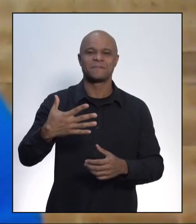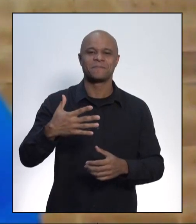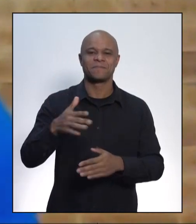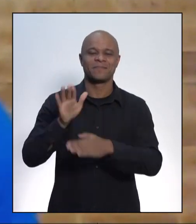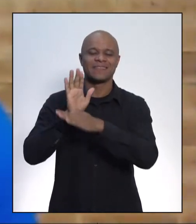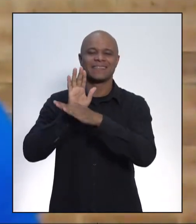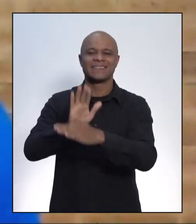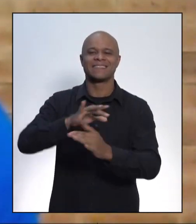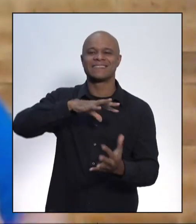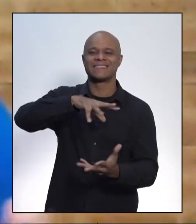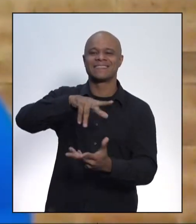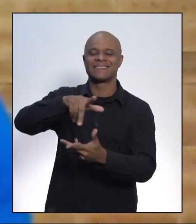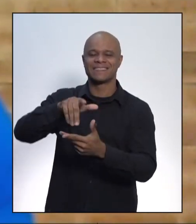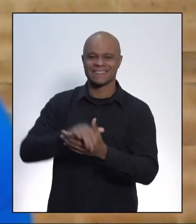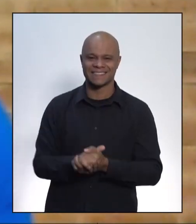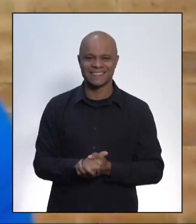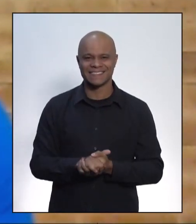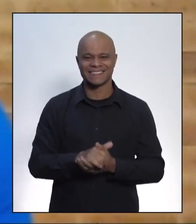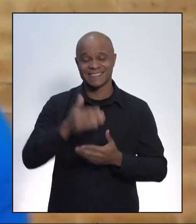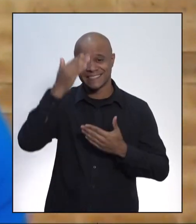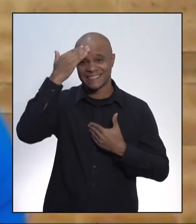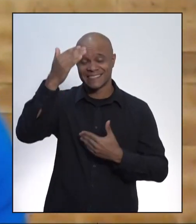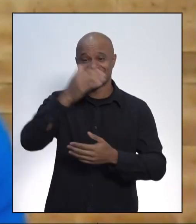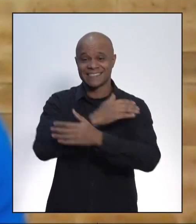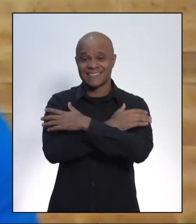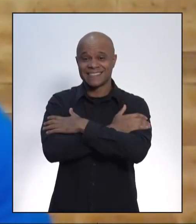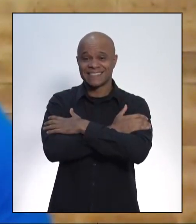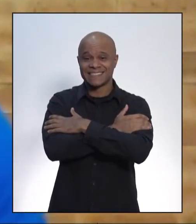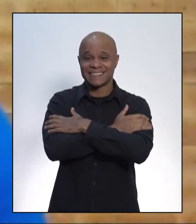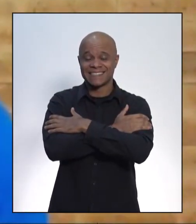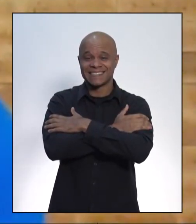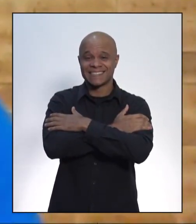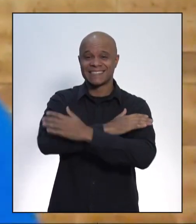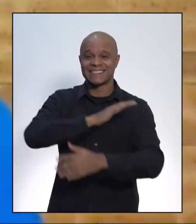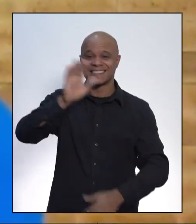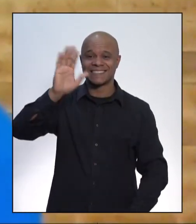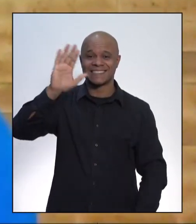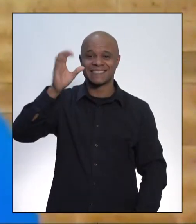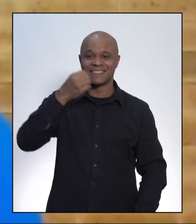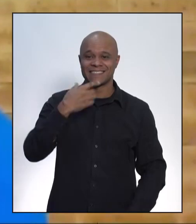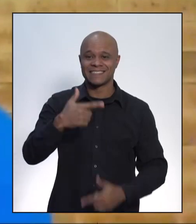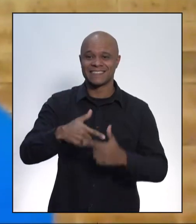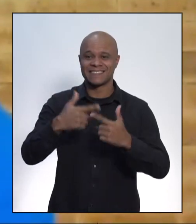todo mundo, tá bom? Obrigado, pessoal. Um grande abraço aí. Valeu, boa sorte para vocês.